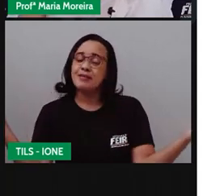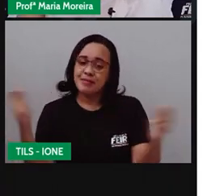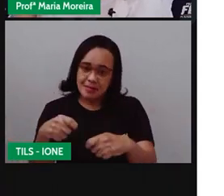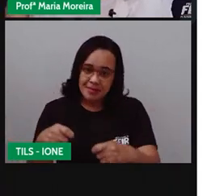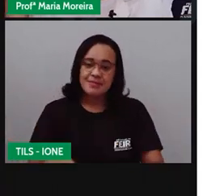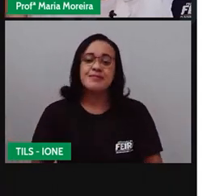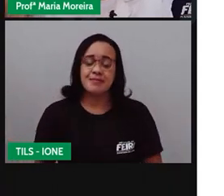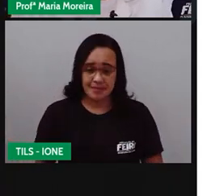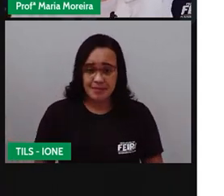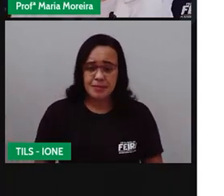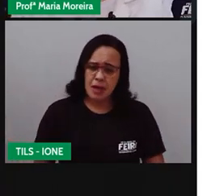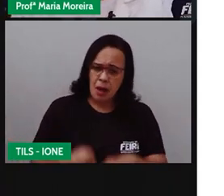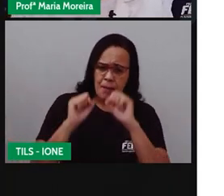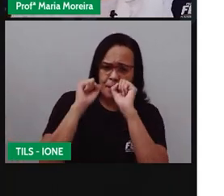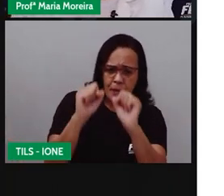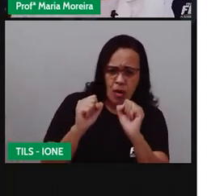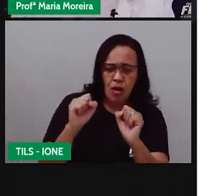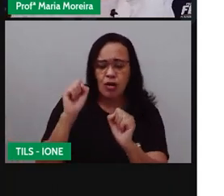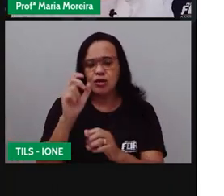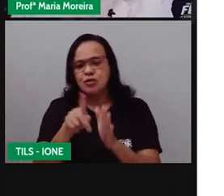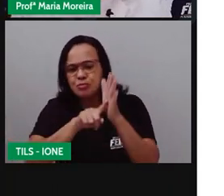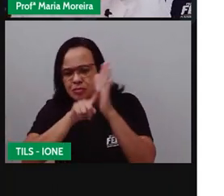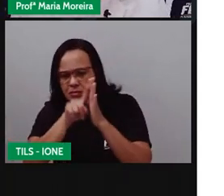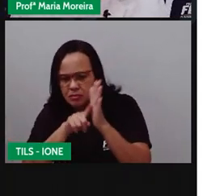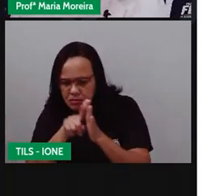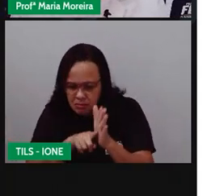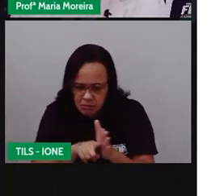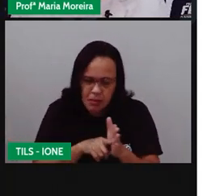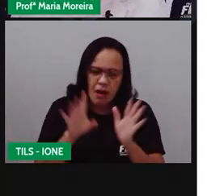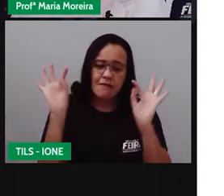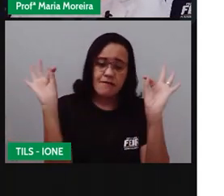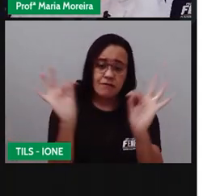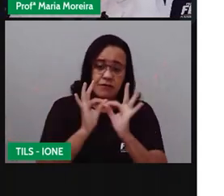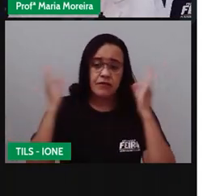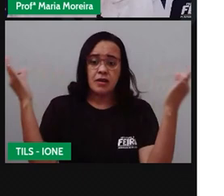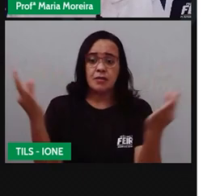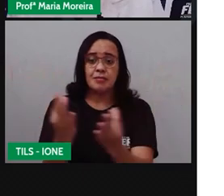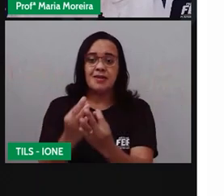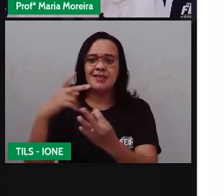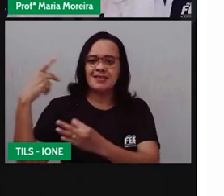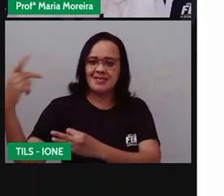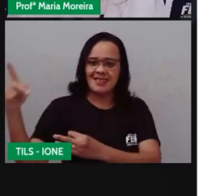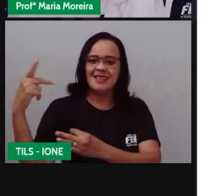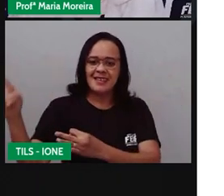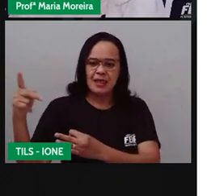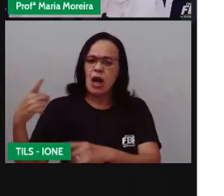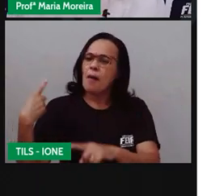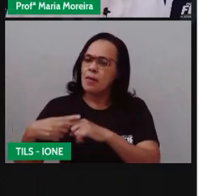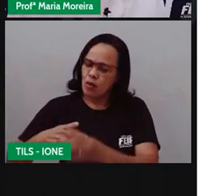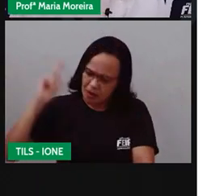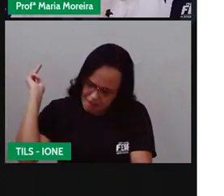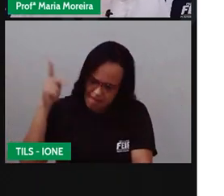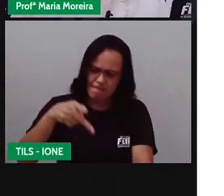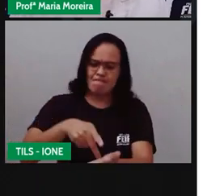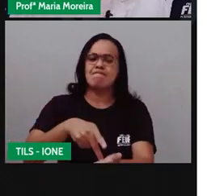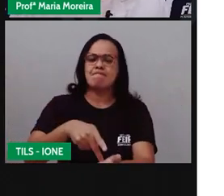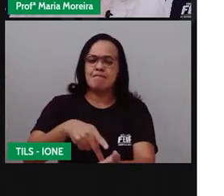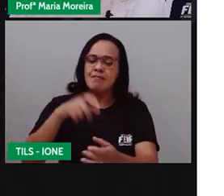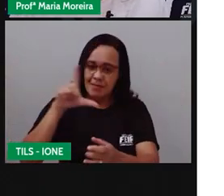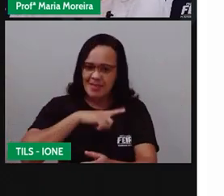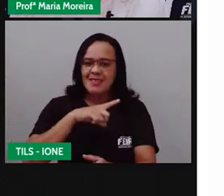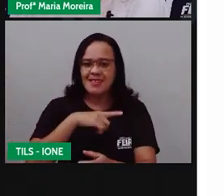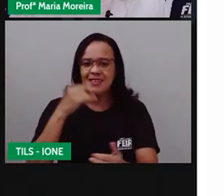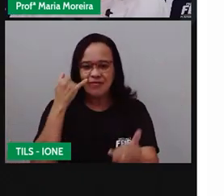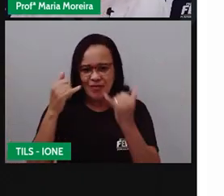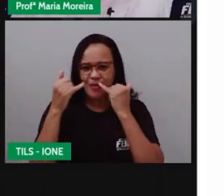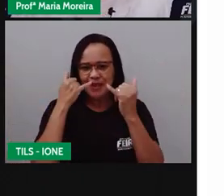olha, você pode pesquisar com membros da família, o que torna ainda, né, mais verossímil, mais verdadeiro as informações